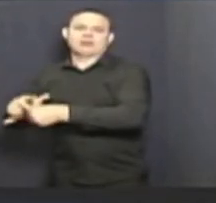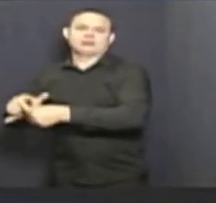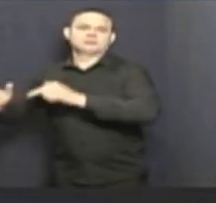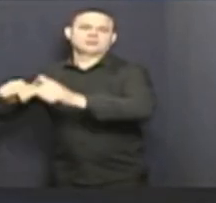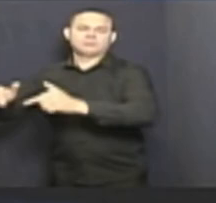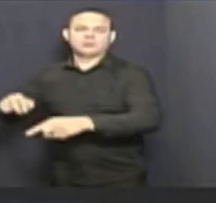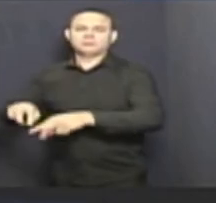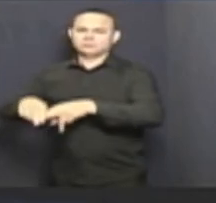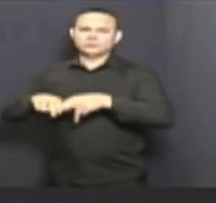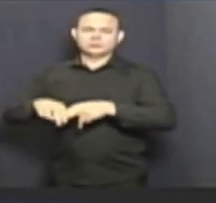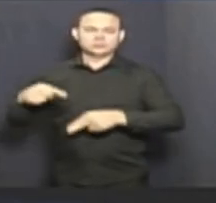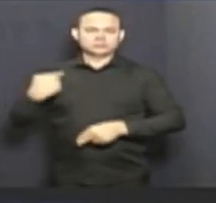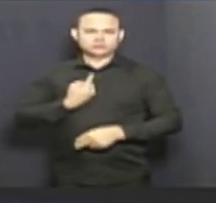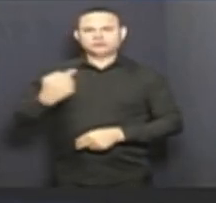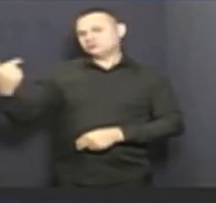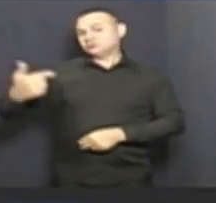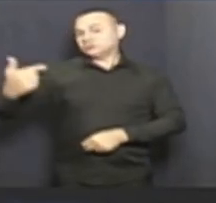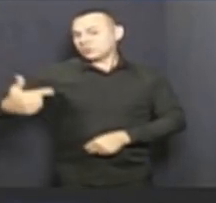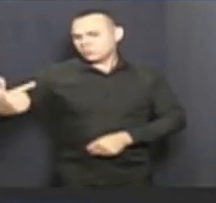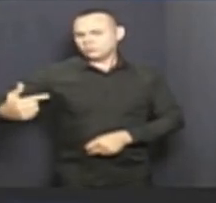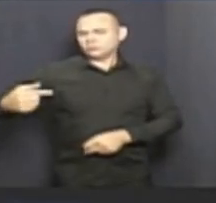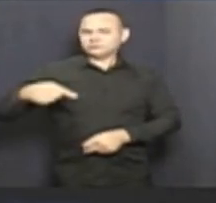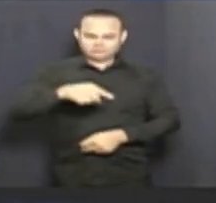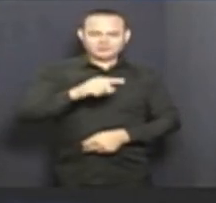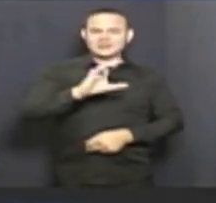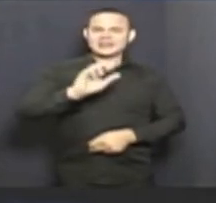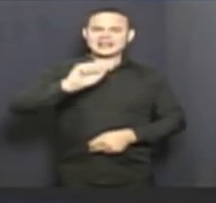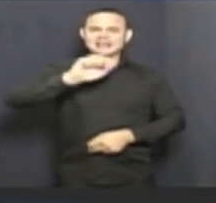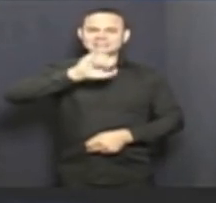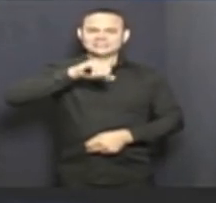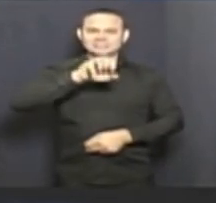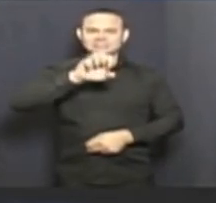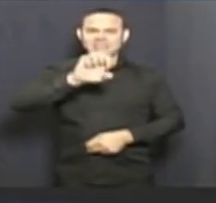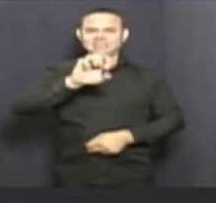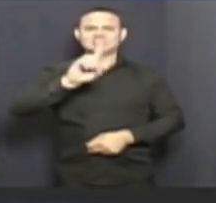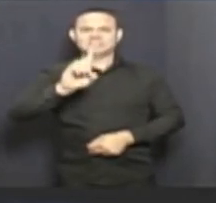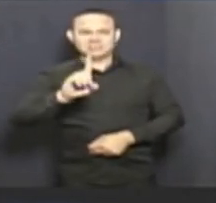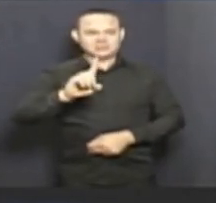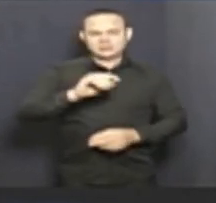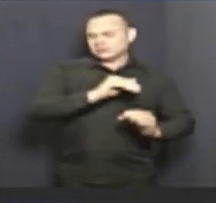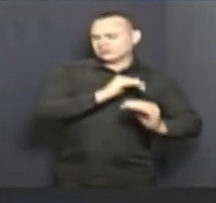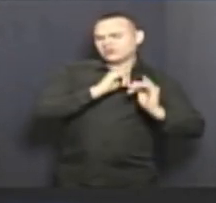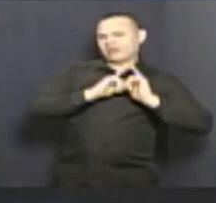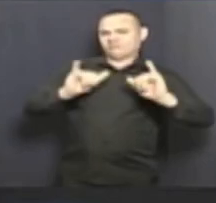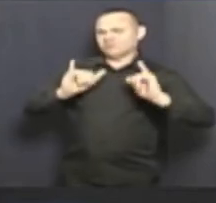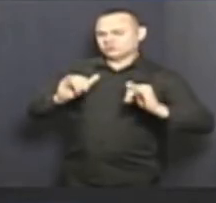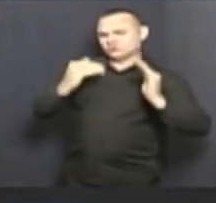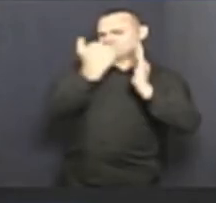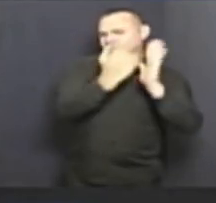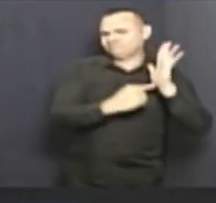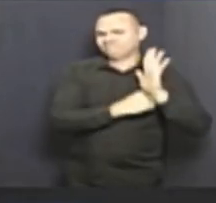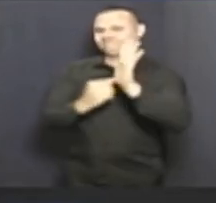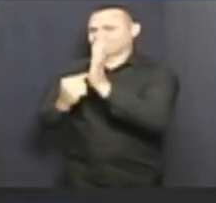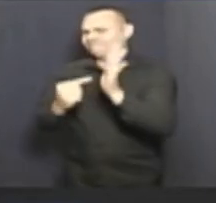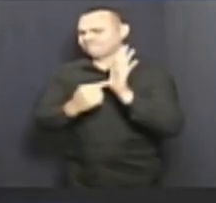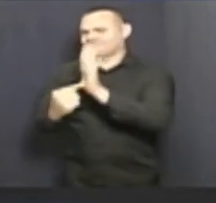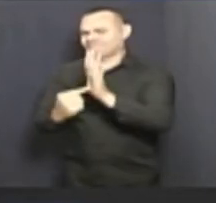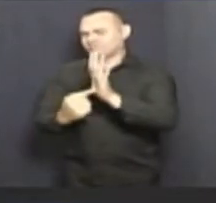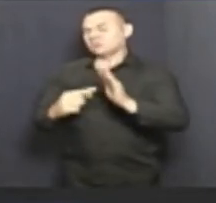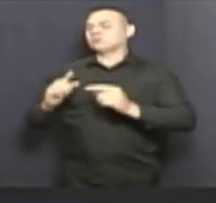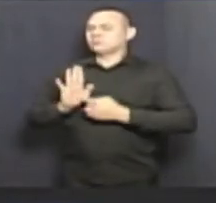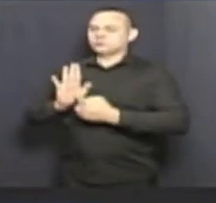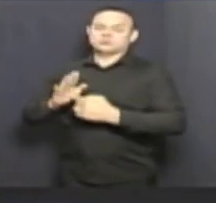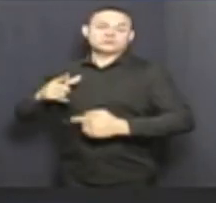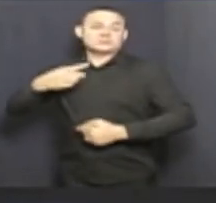mês agora o caged publicou ministério do trabalho nós batemos o recorde do sul temos seis anos em geração positiva de